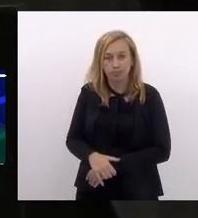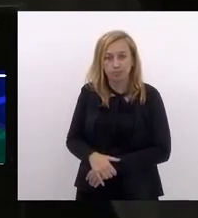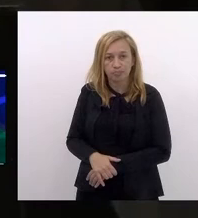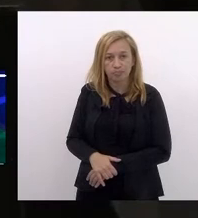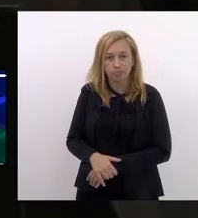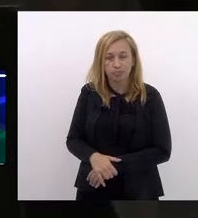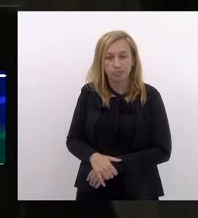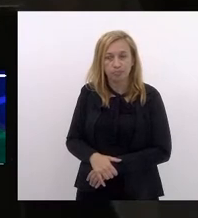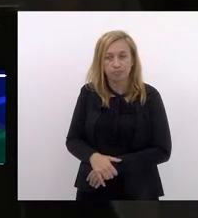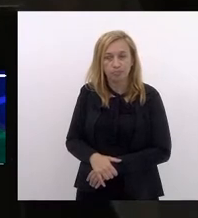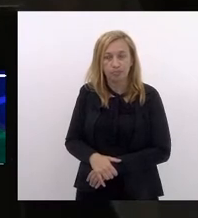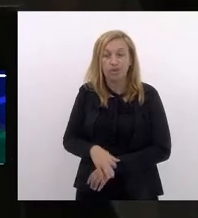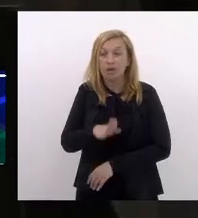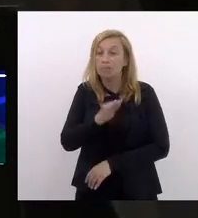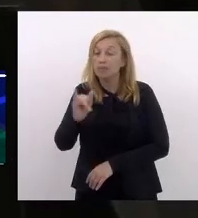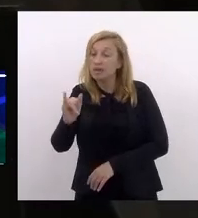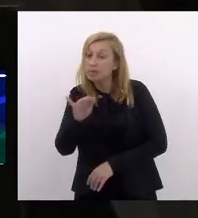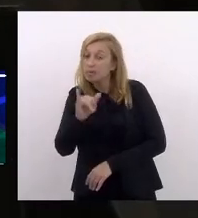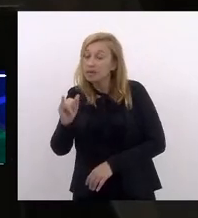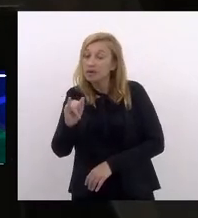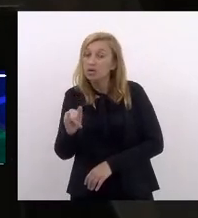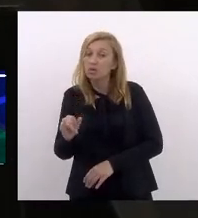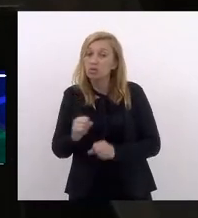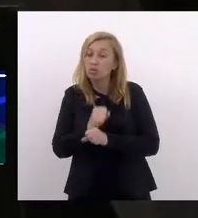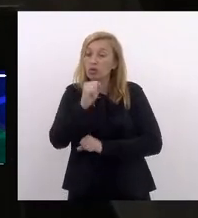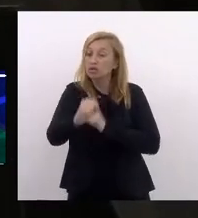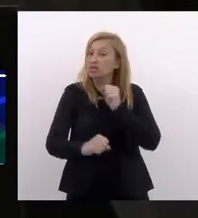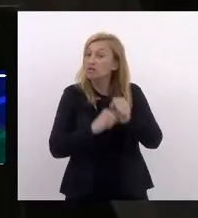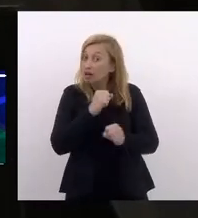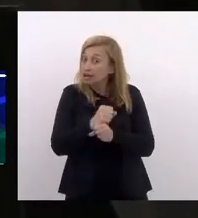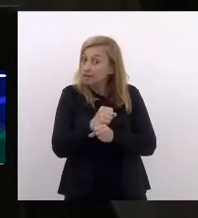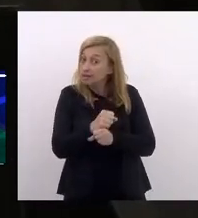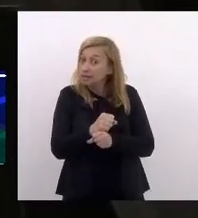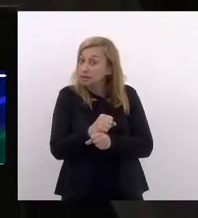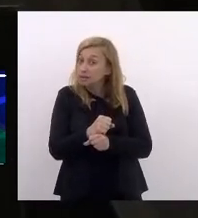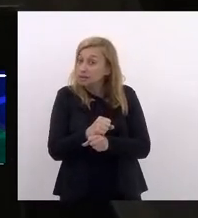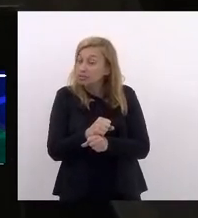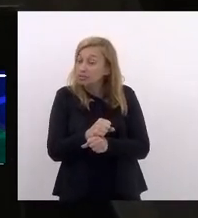A previsão do PIB do ano que vem é